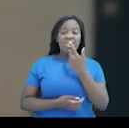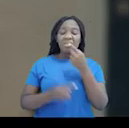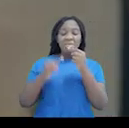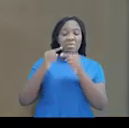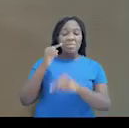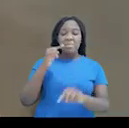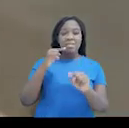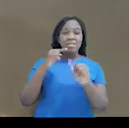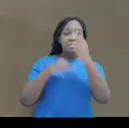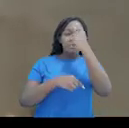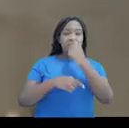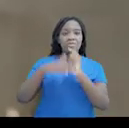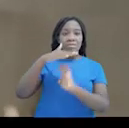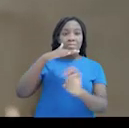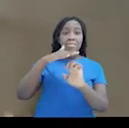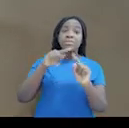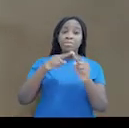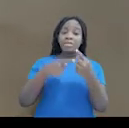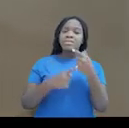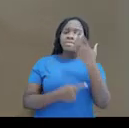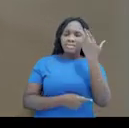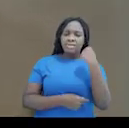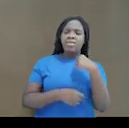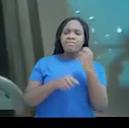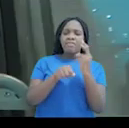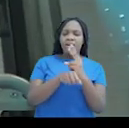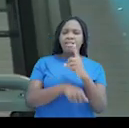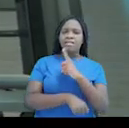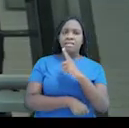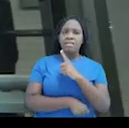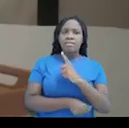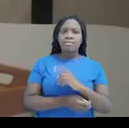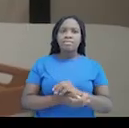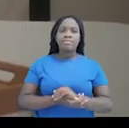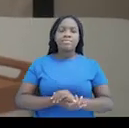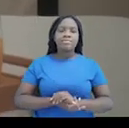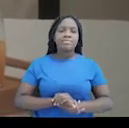Ele vai comentar que eu não tenho perfil, mesmo tendo vaga na empresa.